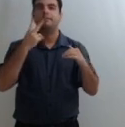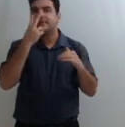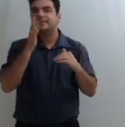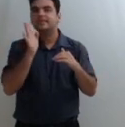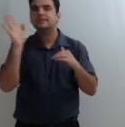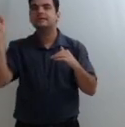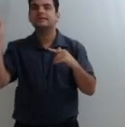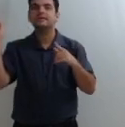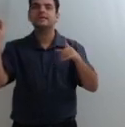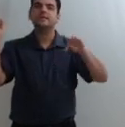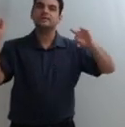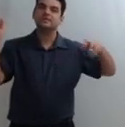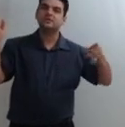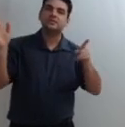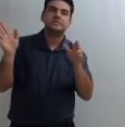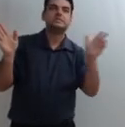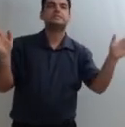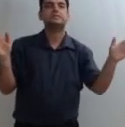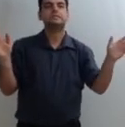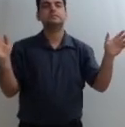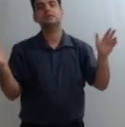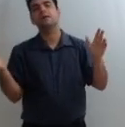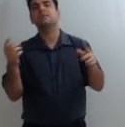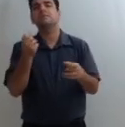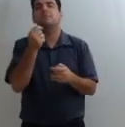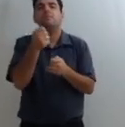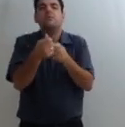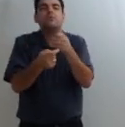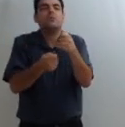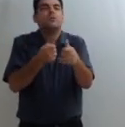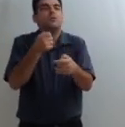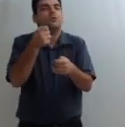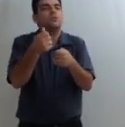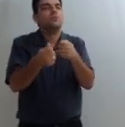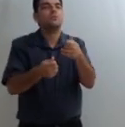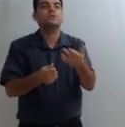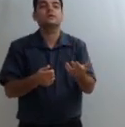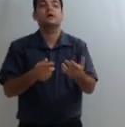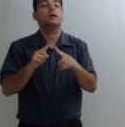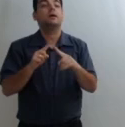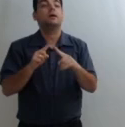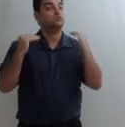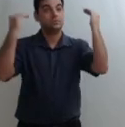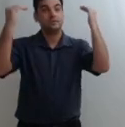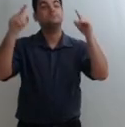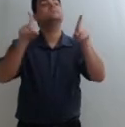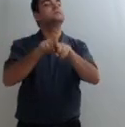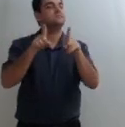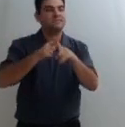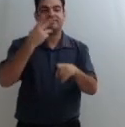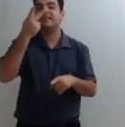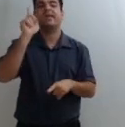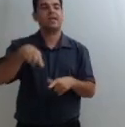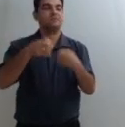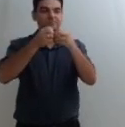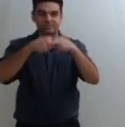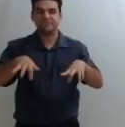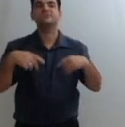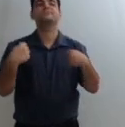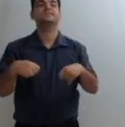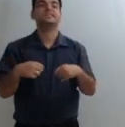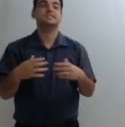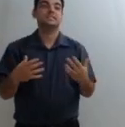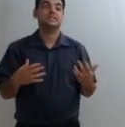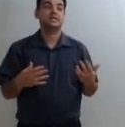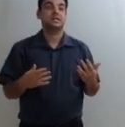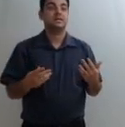muito pontuais. A regra também na Suprema Corte é exigir sempre o prejuízo. De modo que,